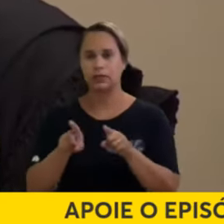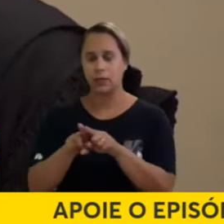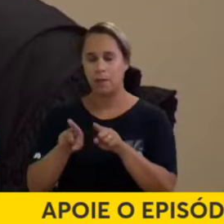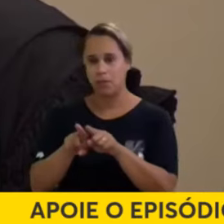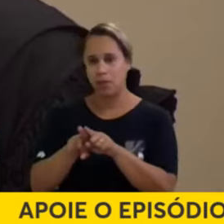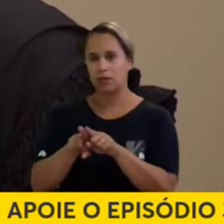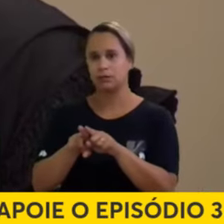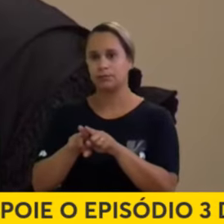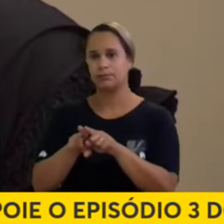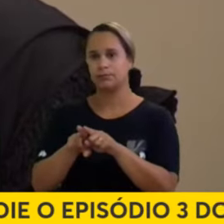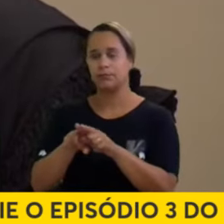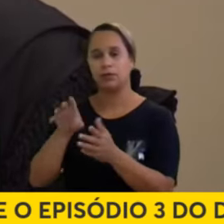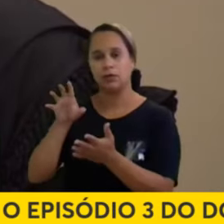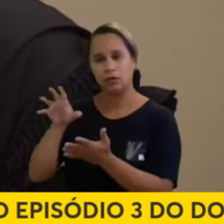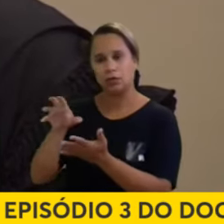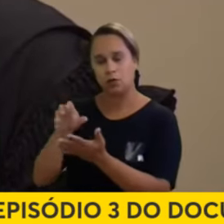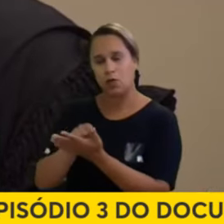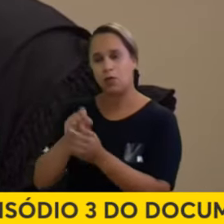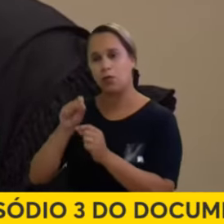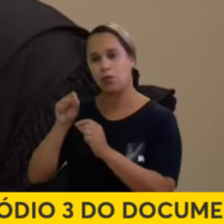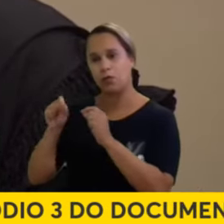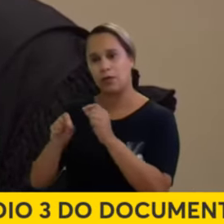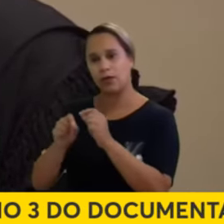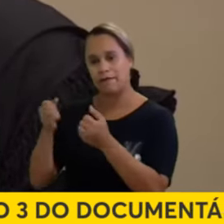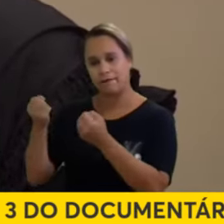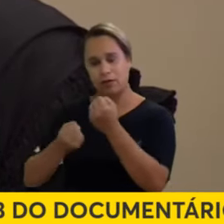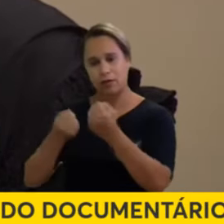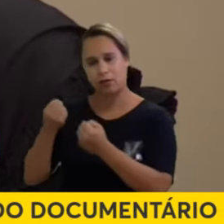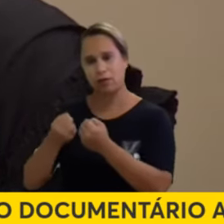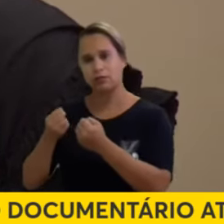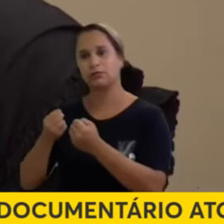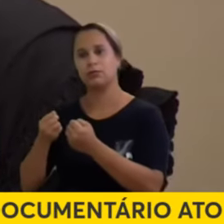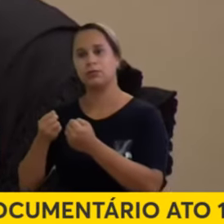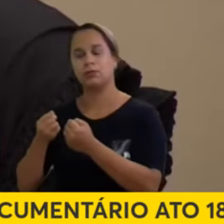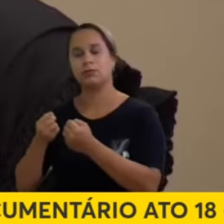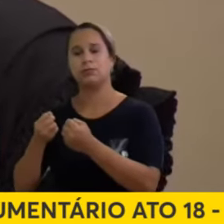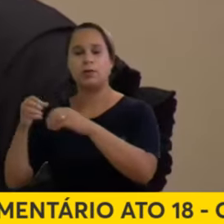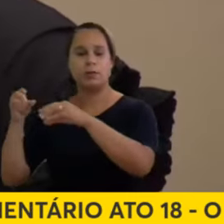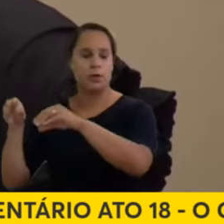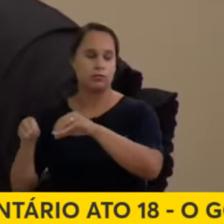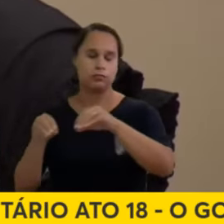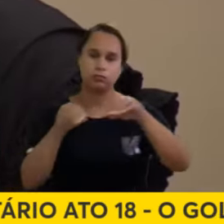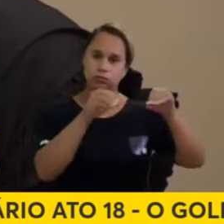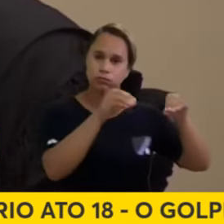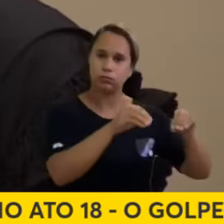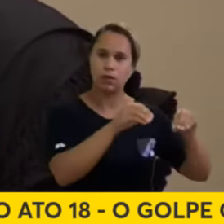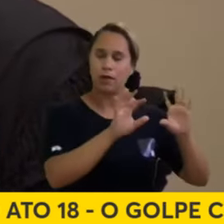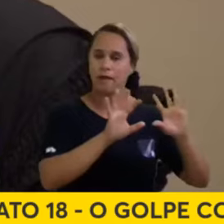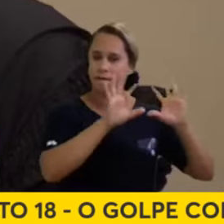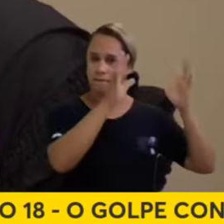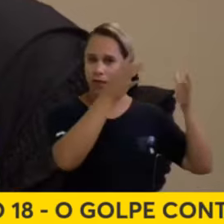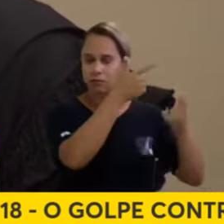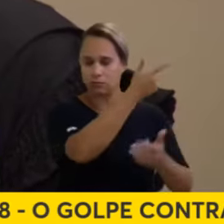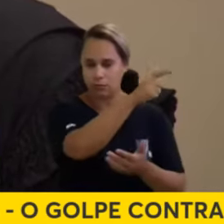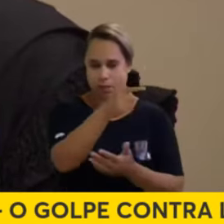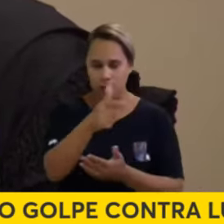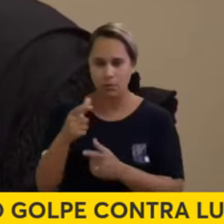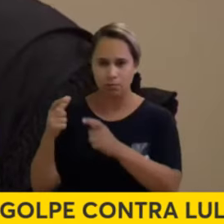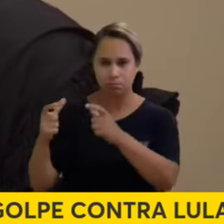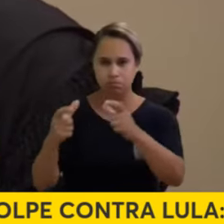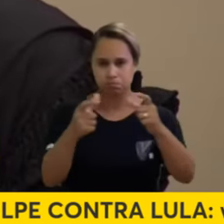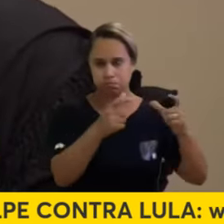veículos certamente visando o deslocamento de para outros eventos e não há dúvida de que despesas relacionadas a transportes de